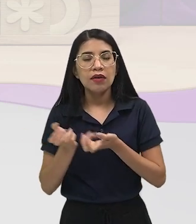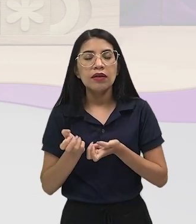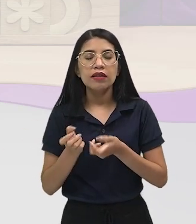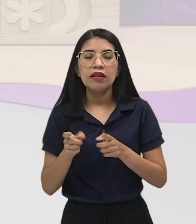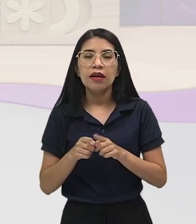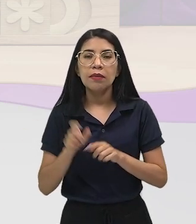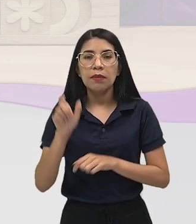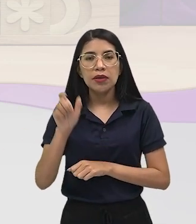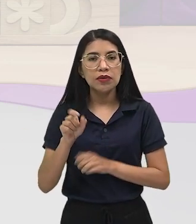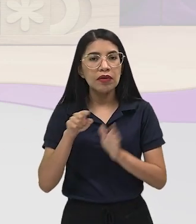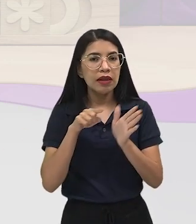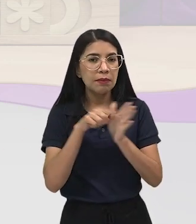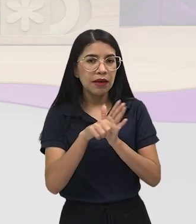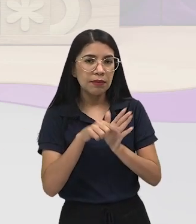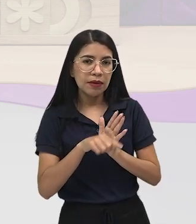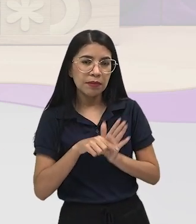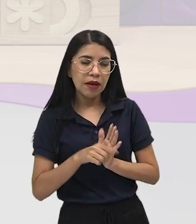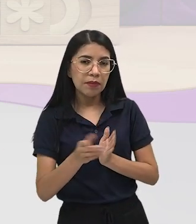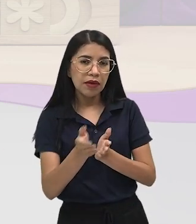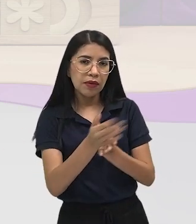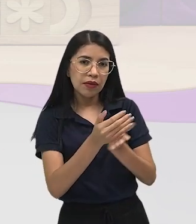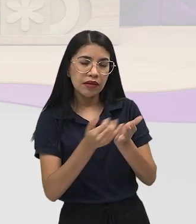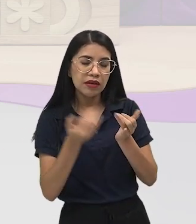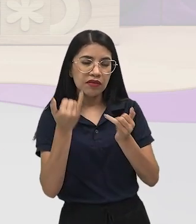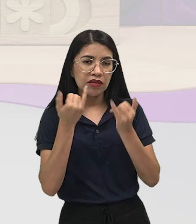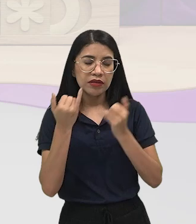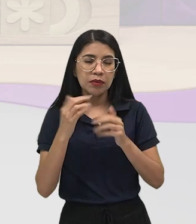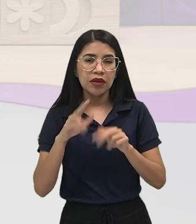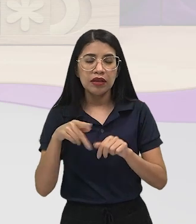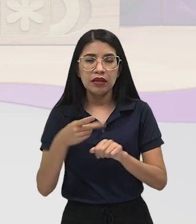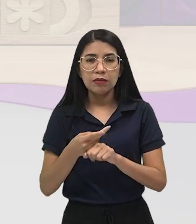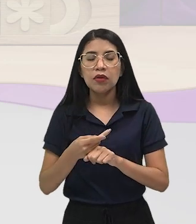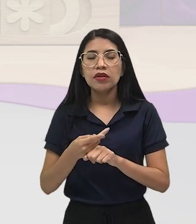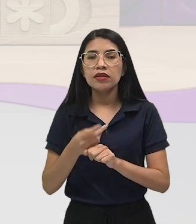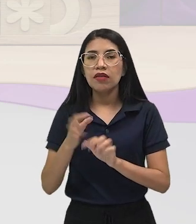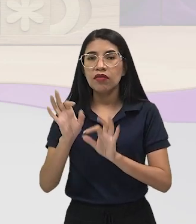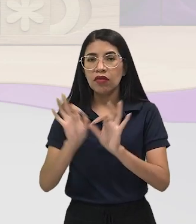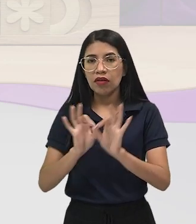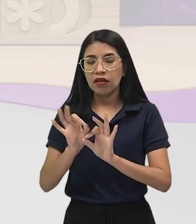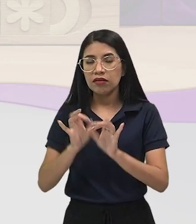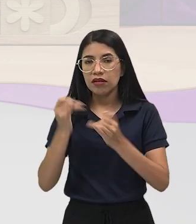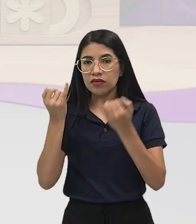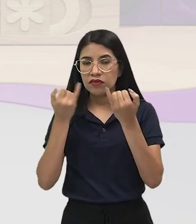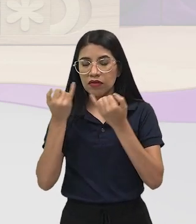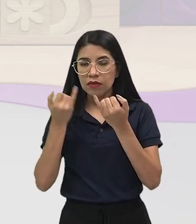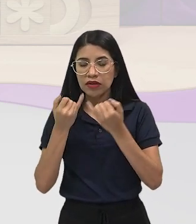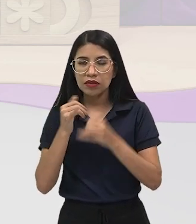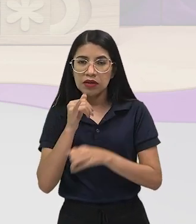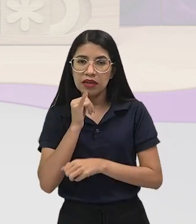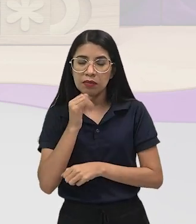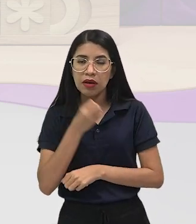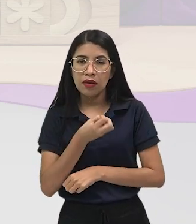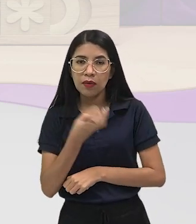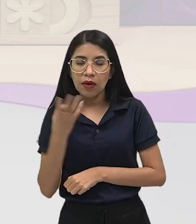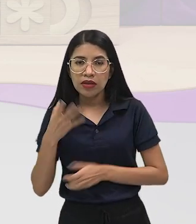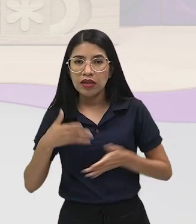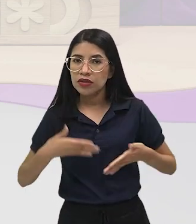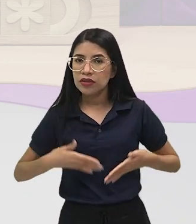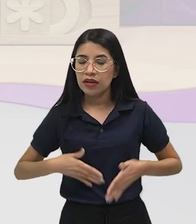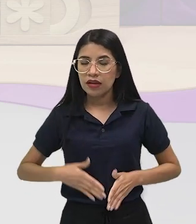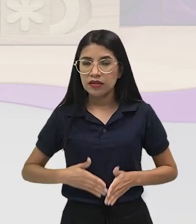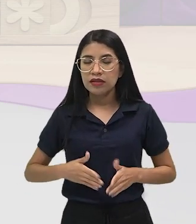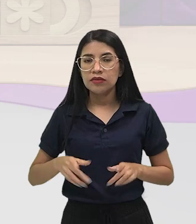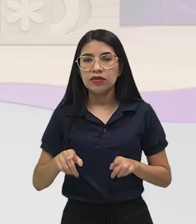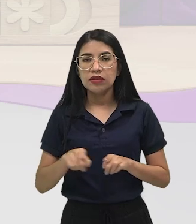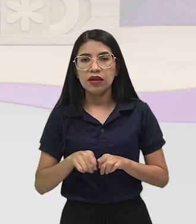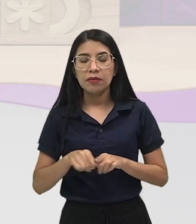coletar dados. Dali vão surgir muitas informações, como números de nascimentos,